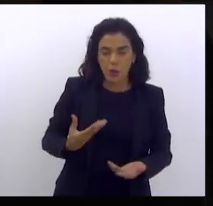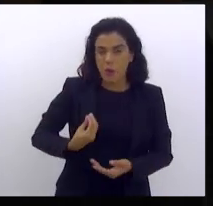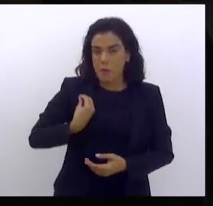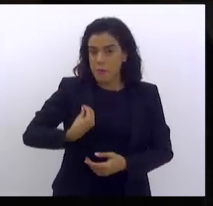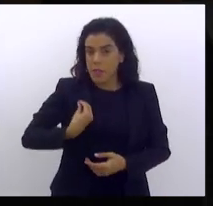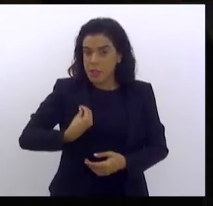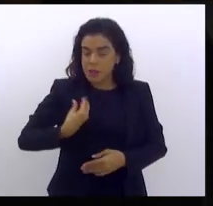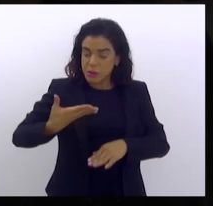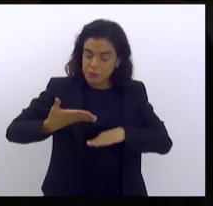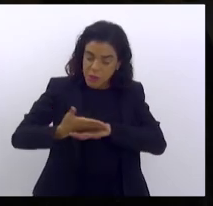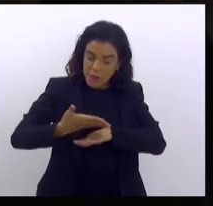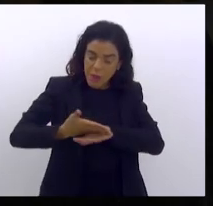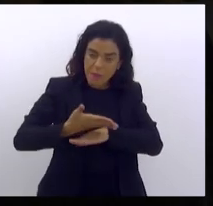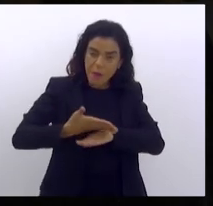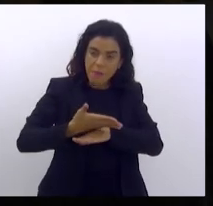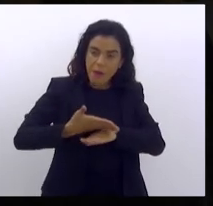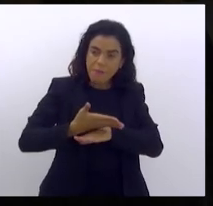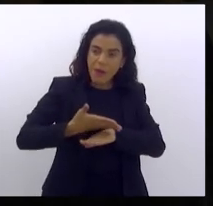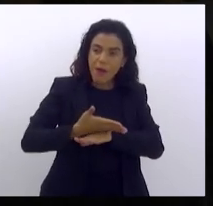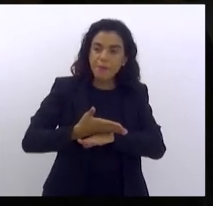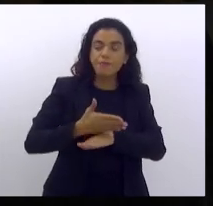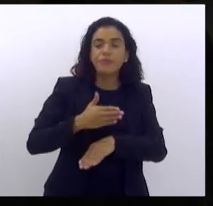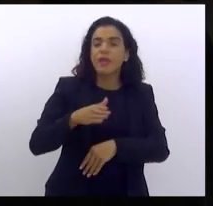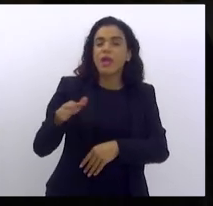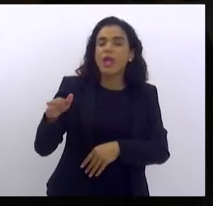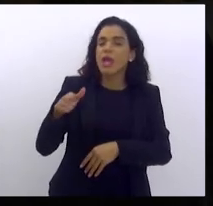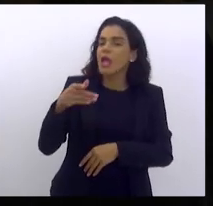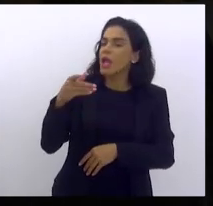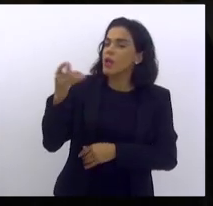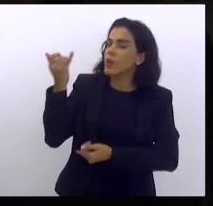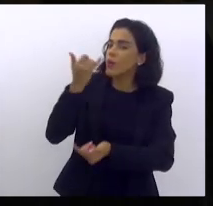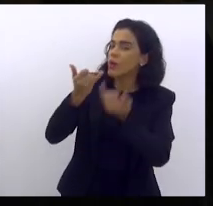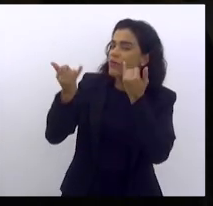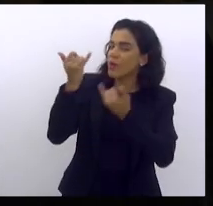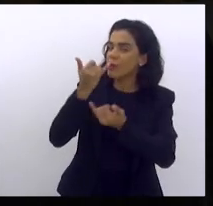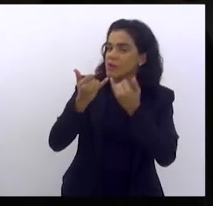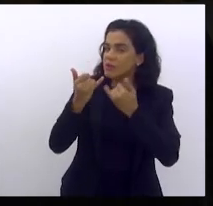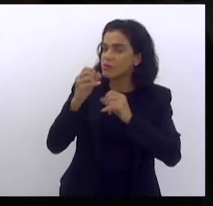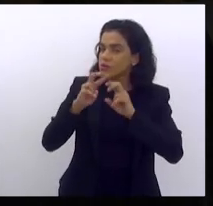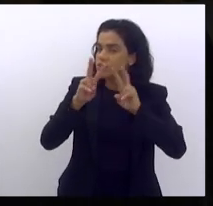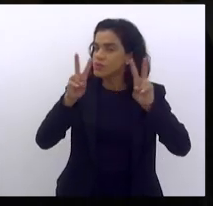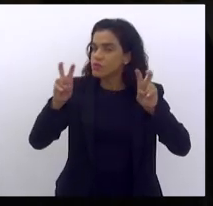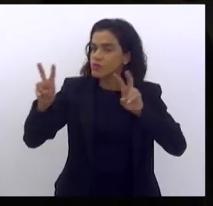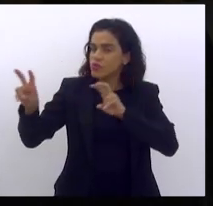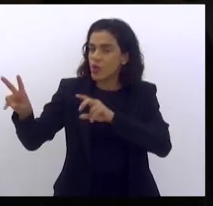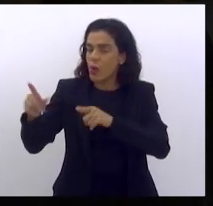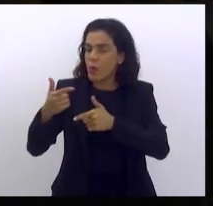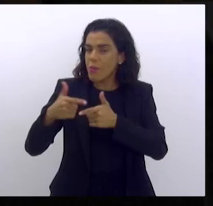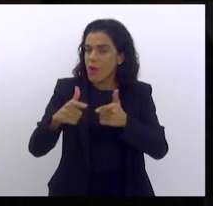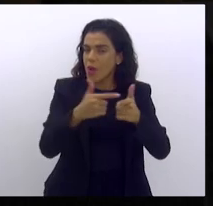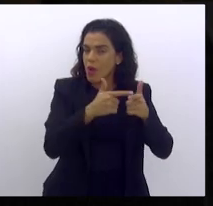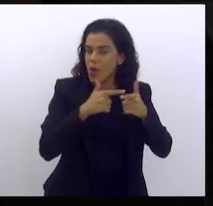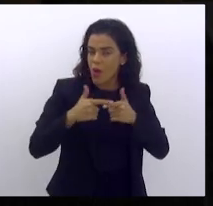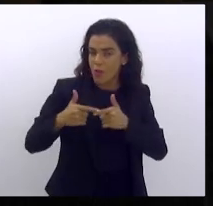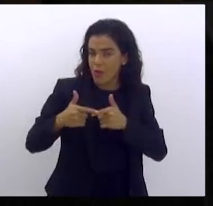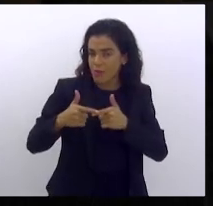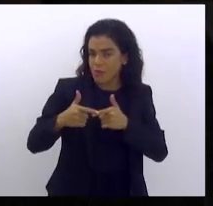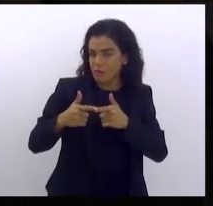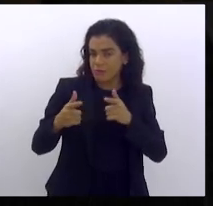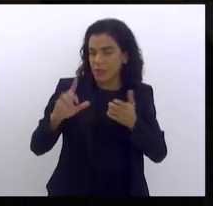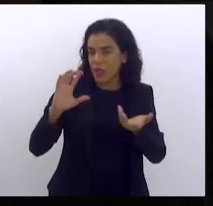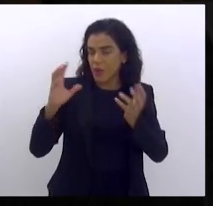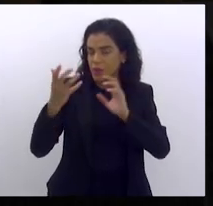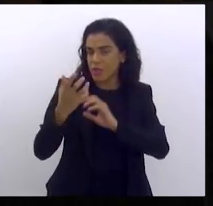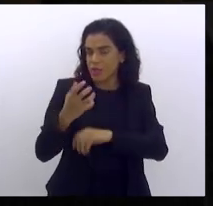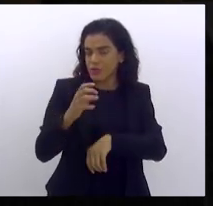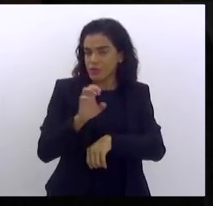que ele esteja, ele tenha notícia de todos os desmandos que acontecem no Estado. É